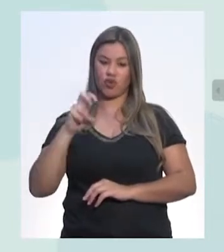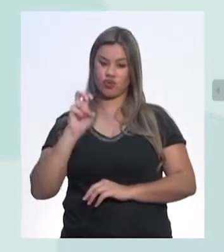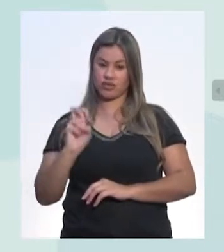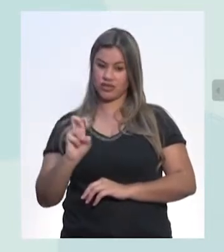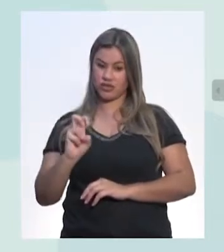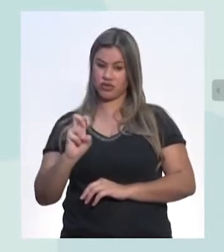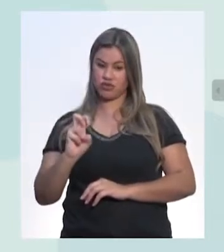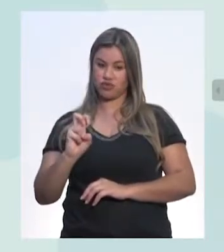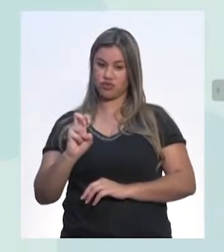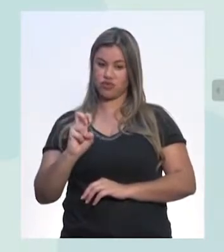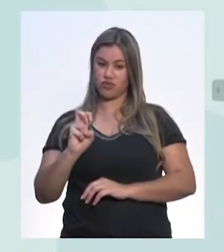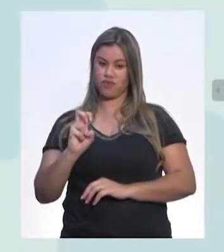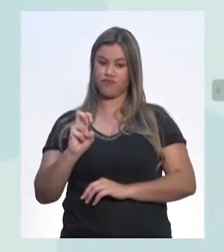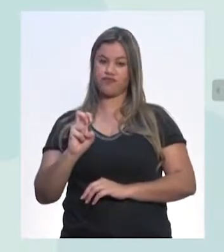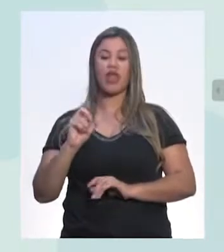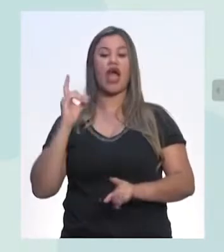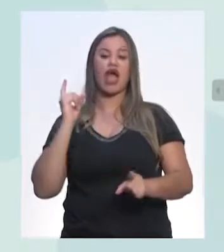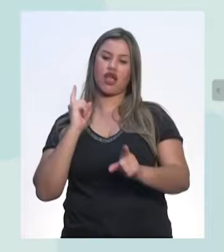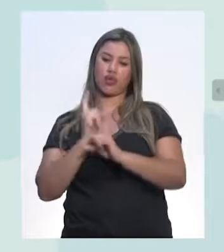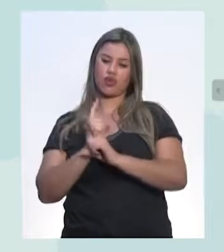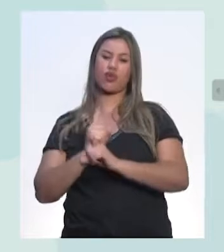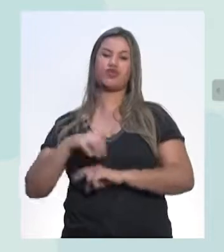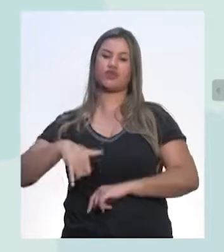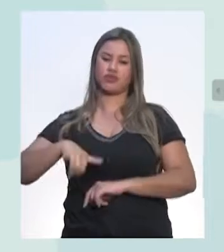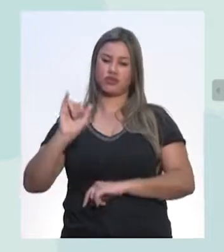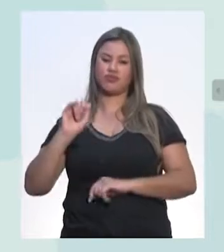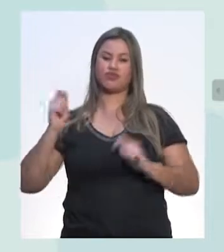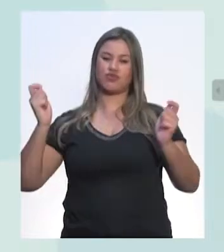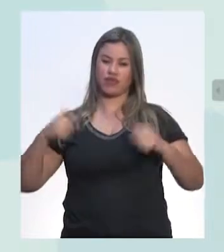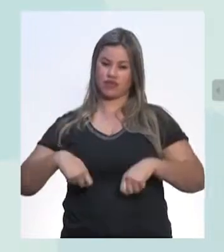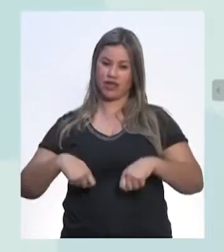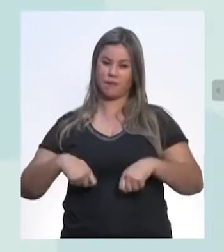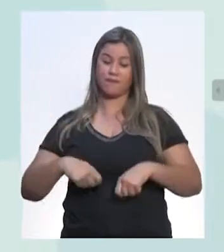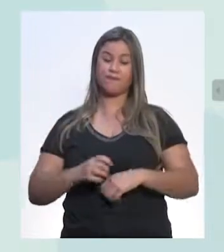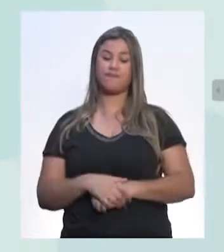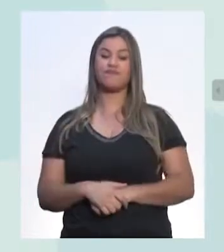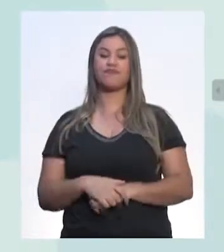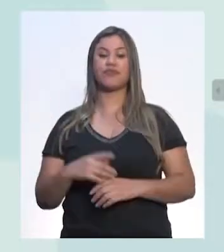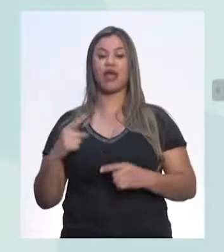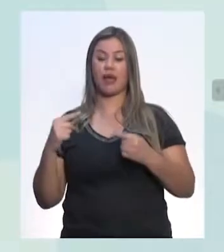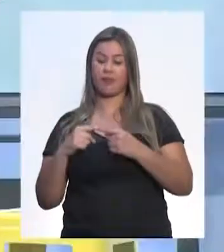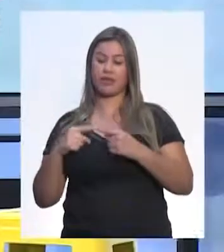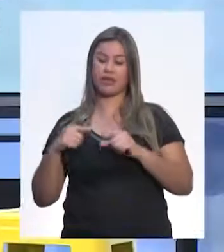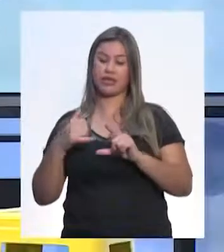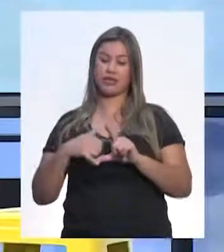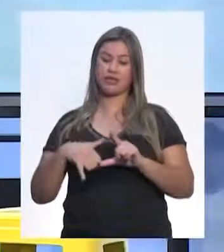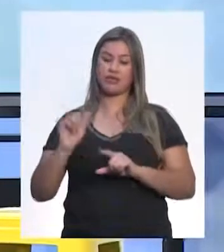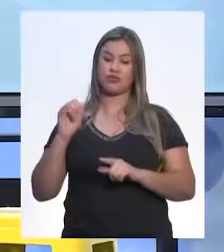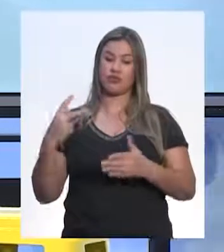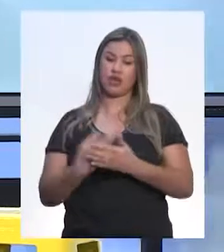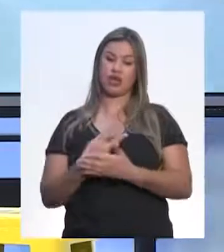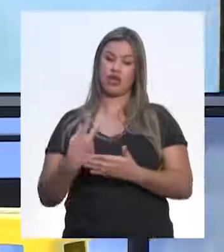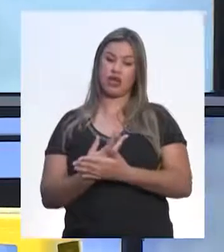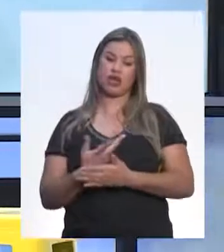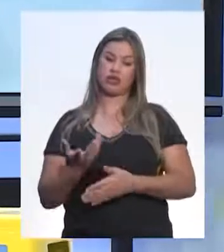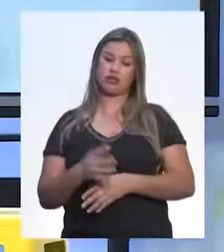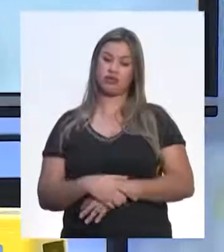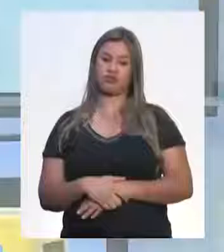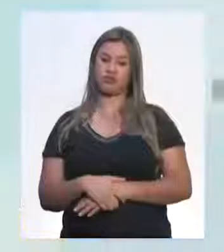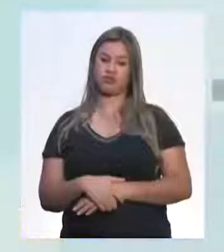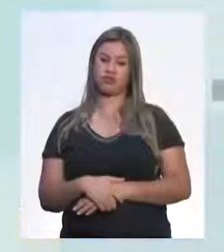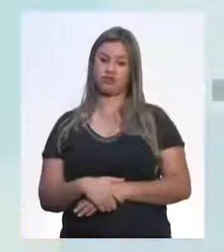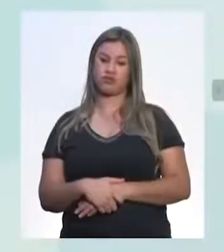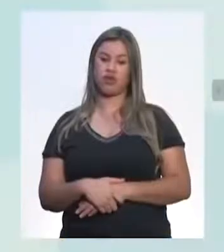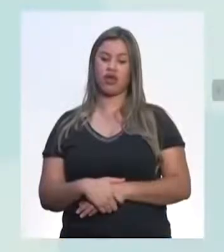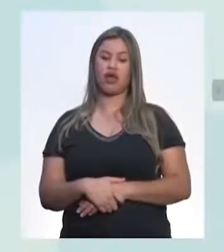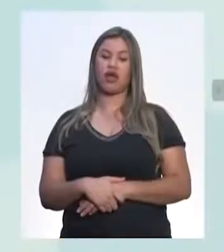x, eu consigo achar o valor de y, que é quantos ele errou. Quantos ele errou? É o